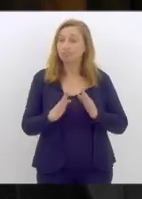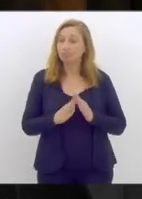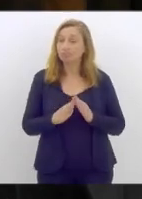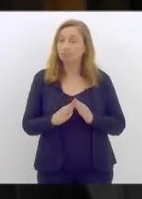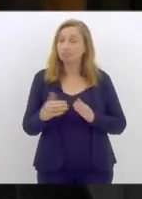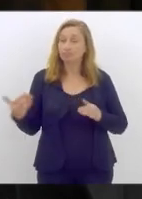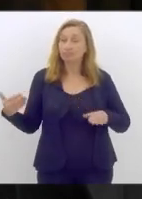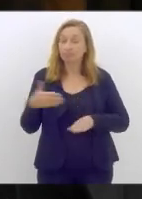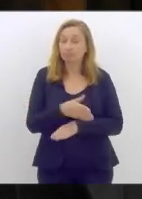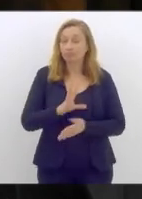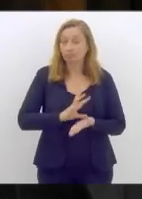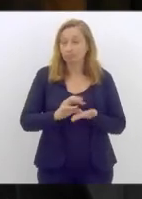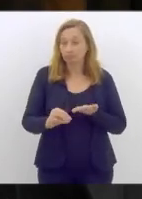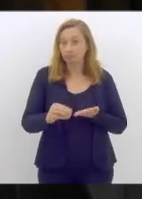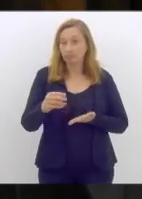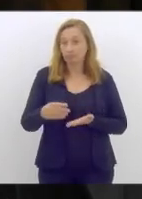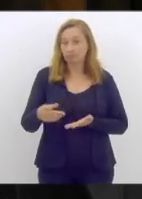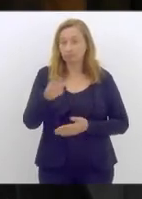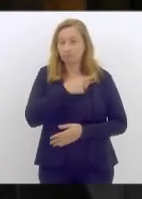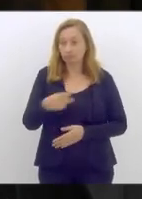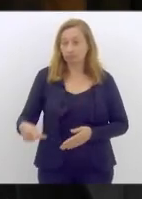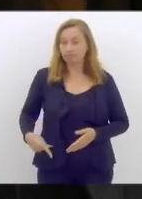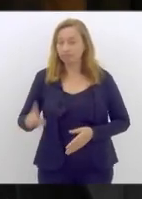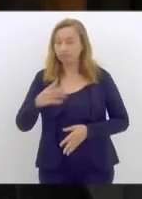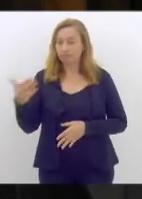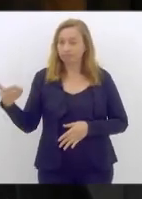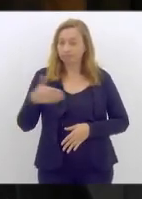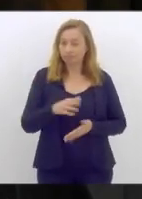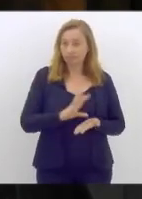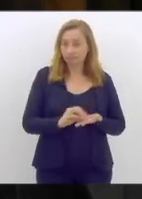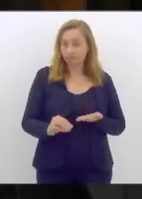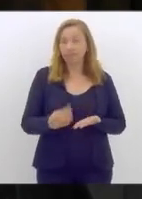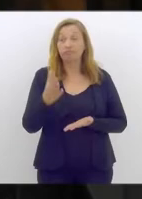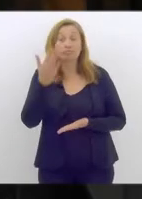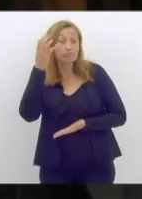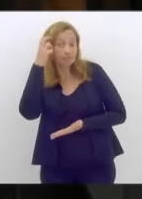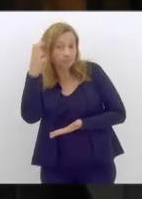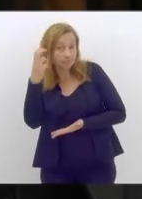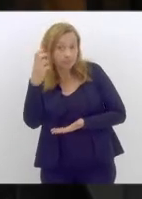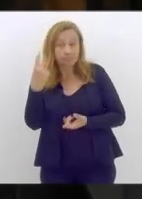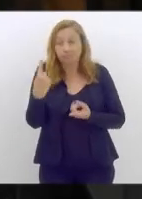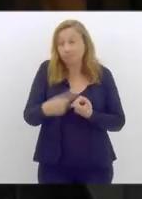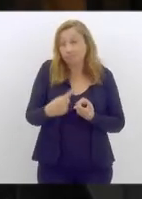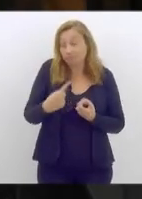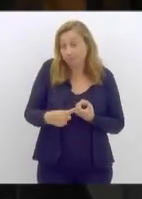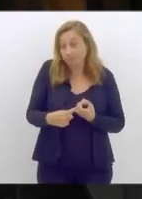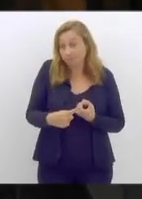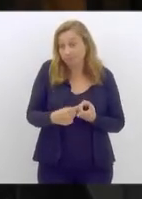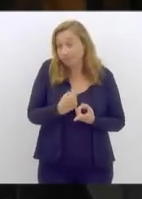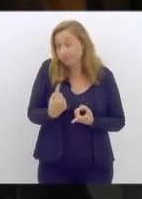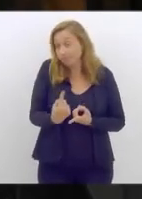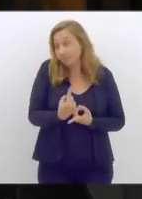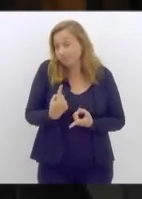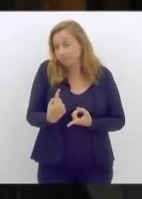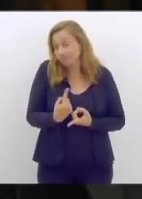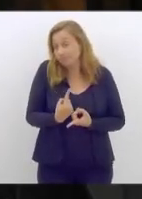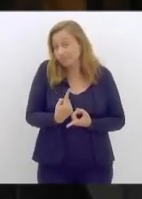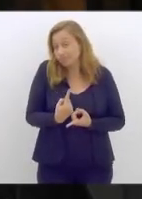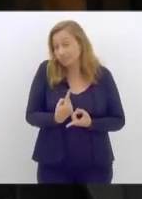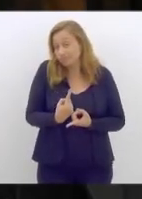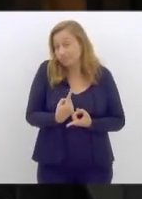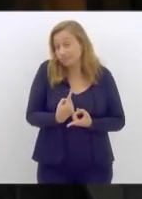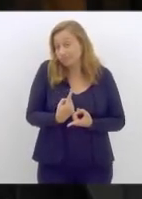não veio a pauta o presidente não trouxe a pauta sabiamente Porque estávamos no